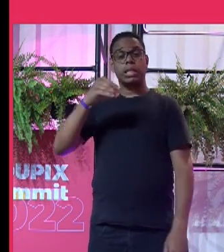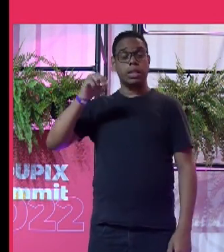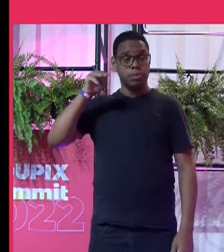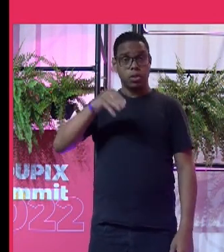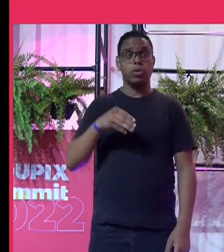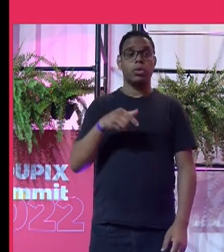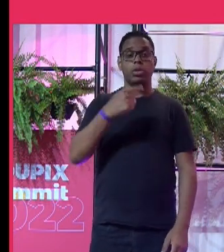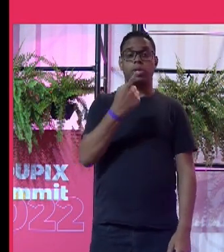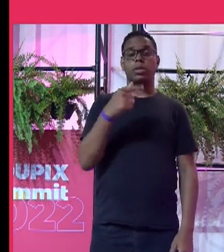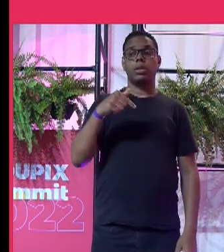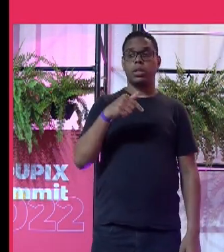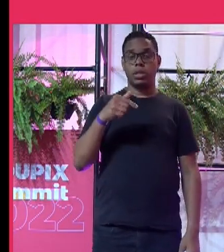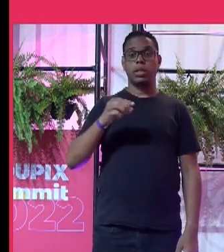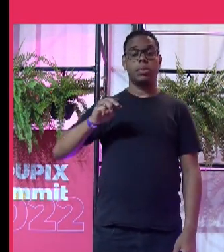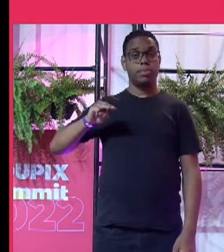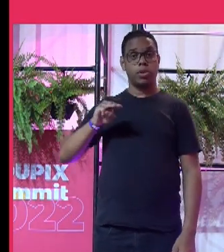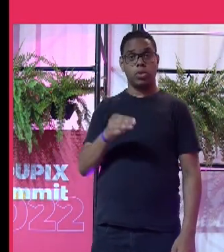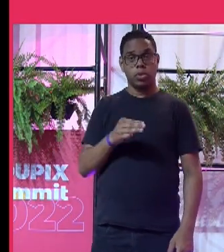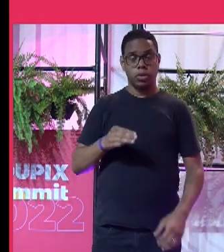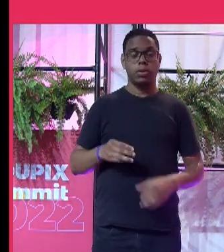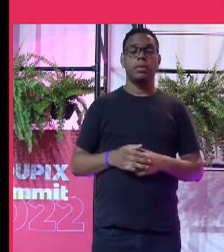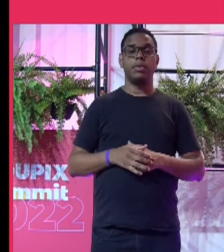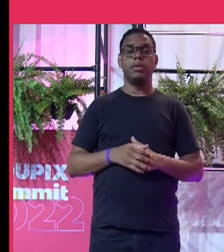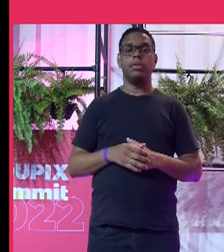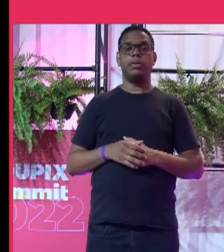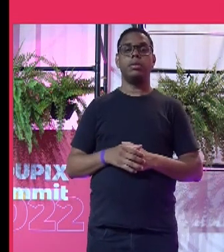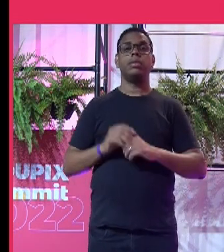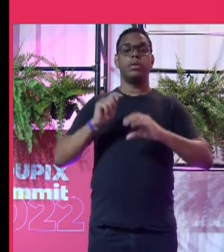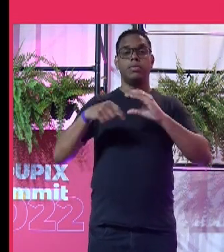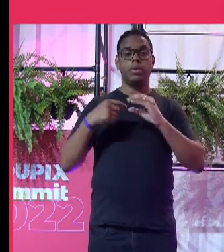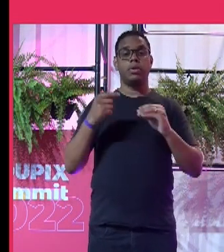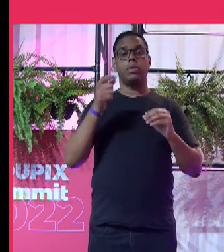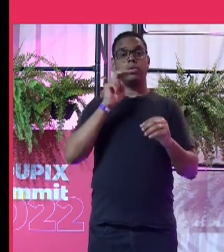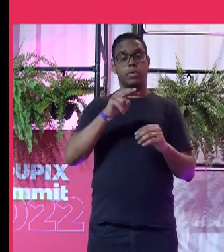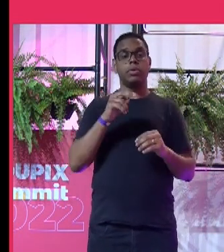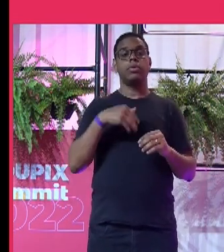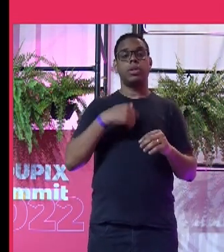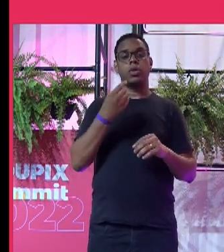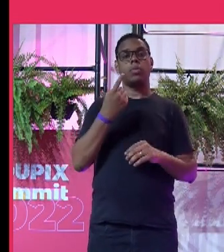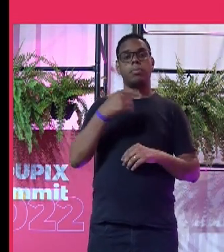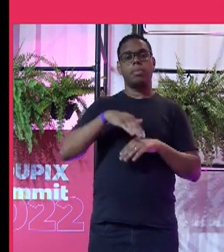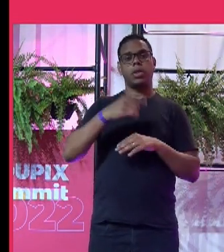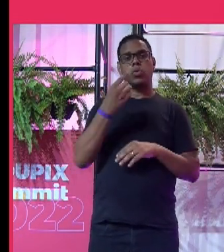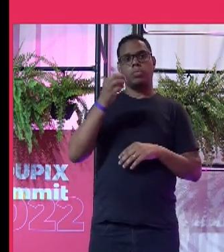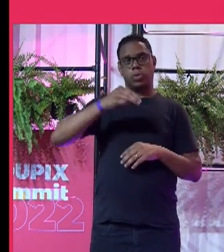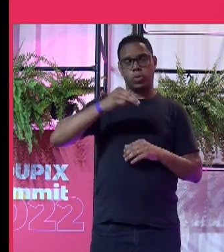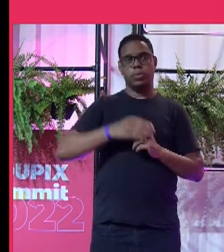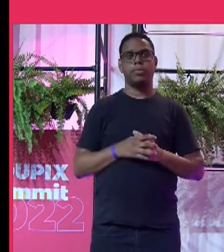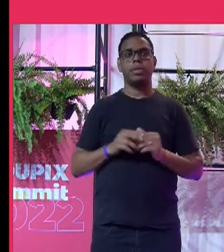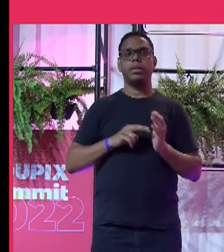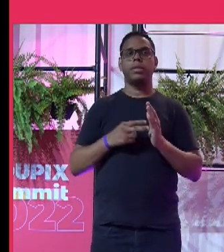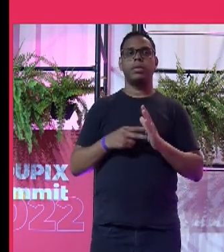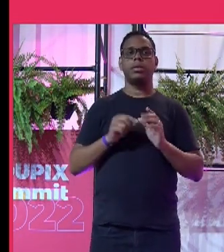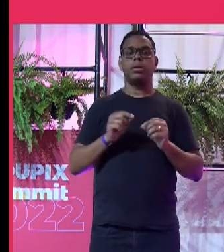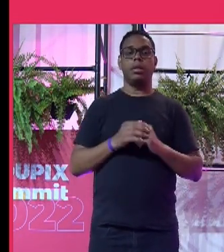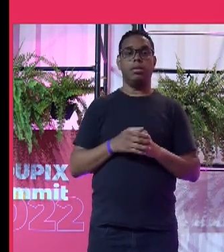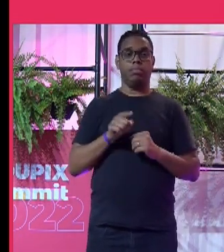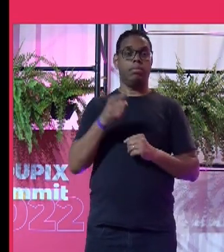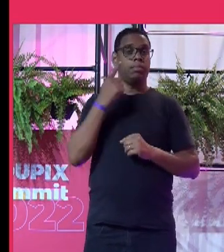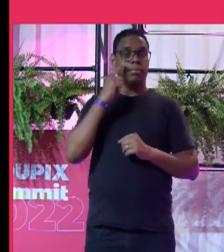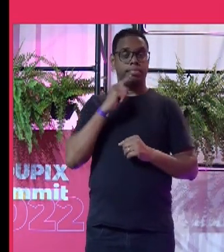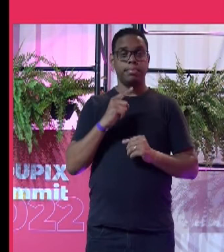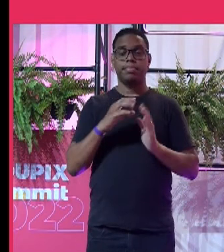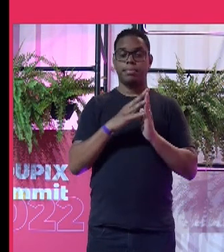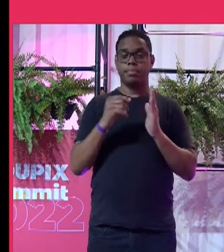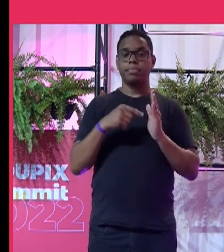177 milhões de vídeos views foram de mais de um minuto. O que, que isso quer dizer? Para quem não sabe, o modelo